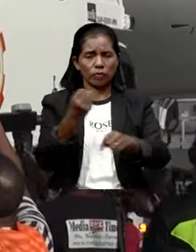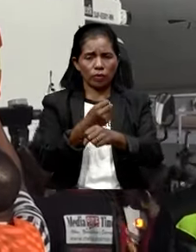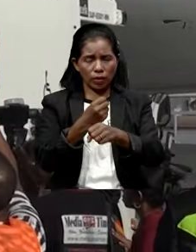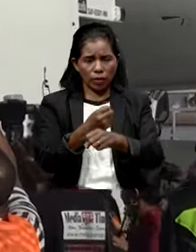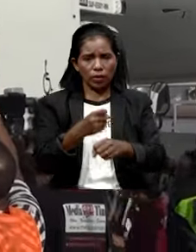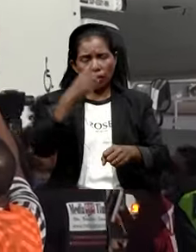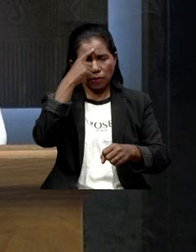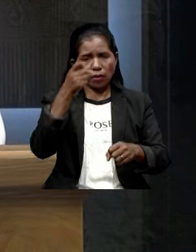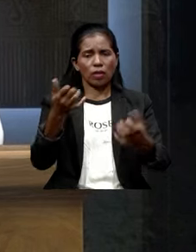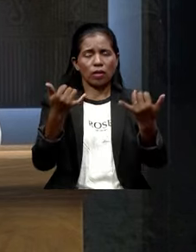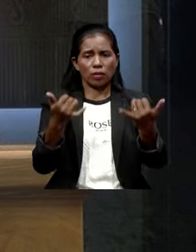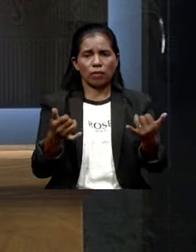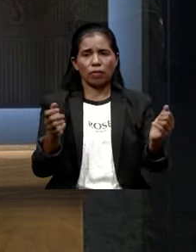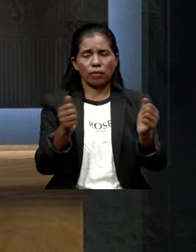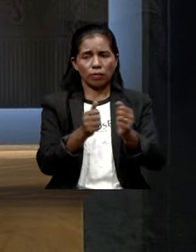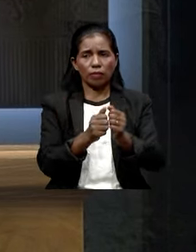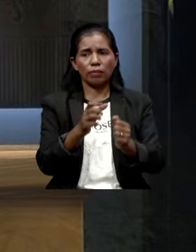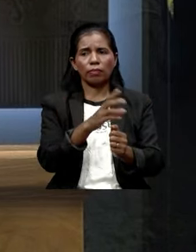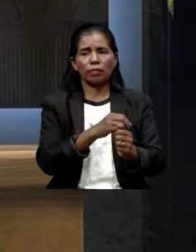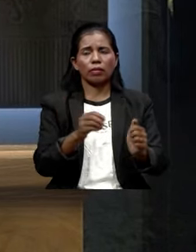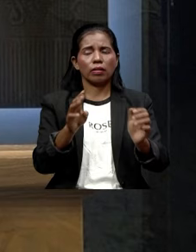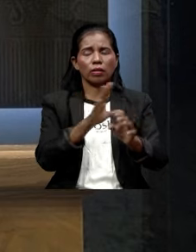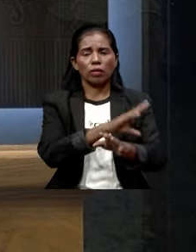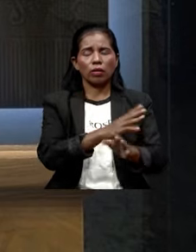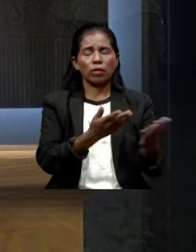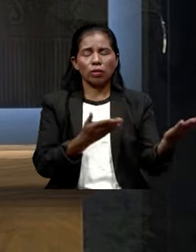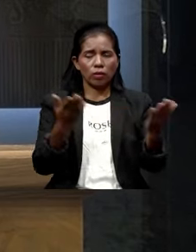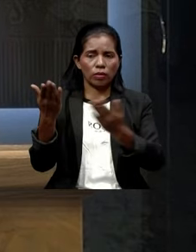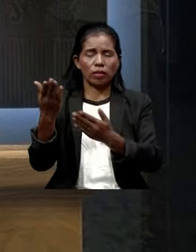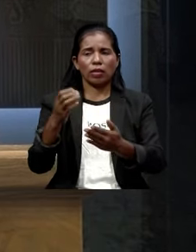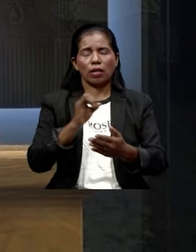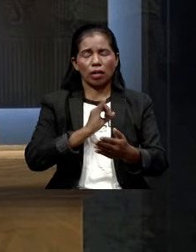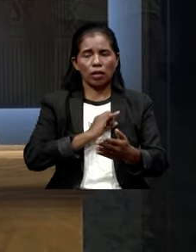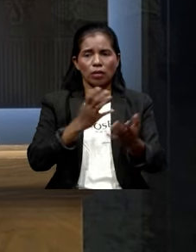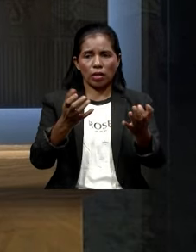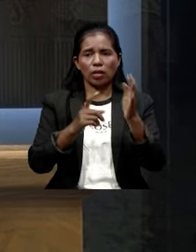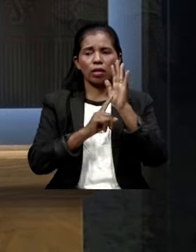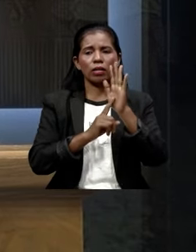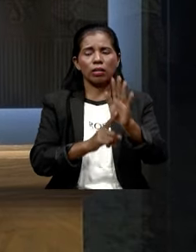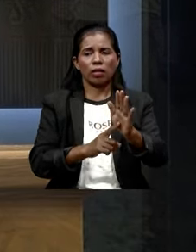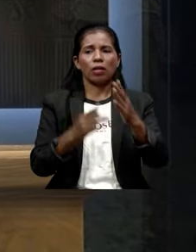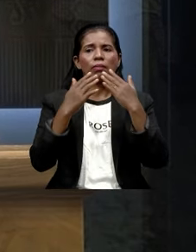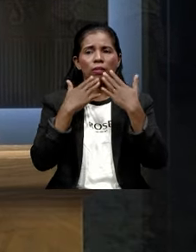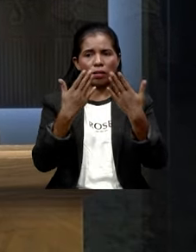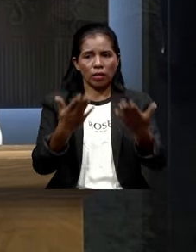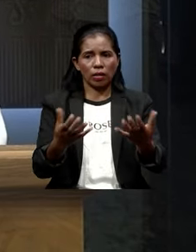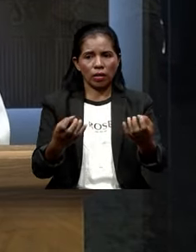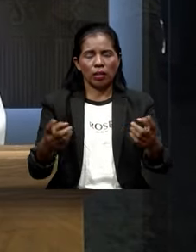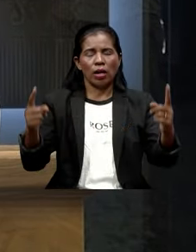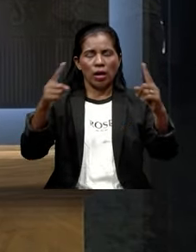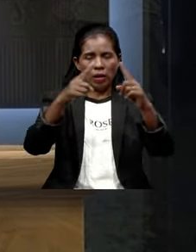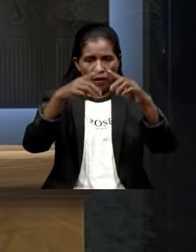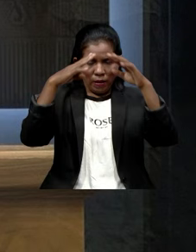hora igreja local de Naran, tá a cara que tu agradece, vai